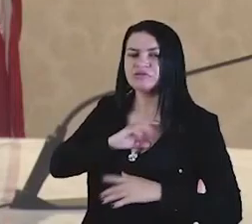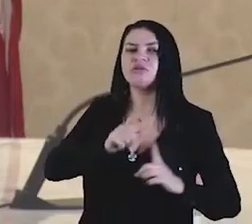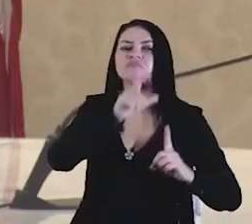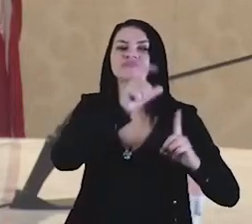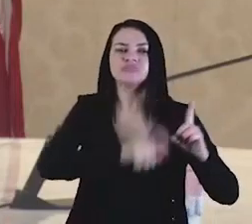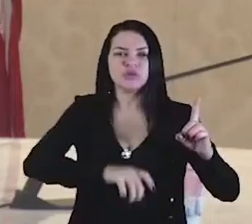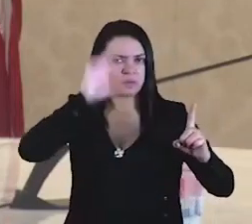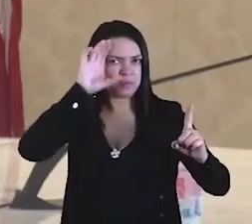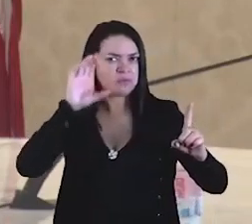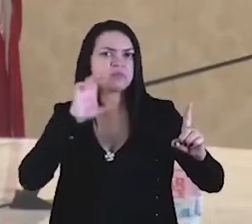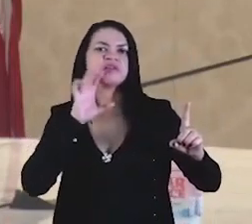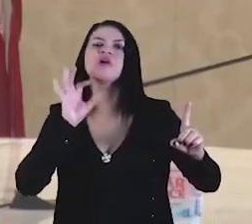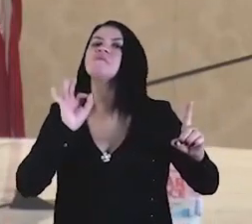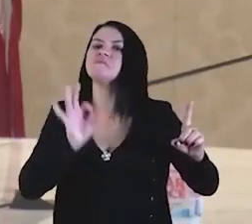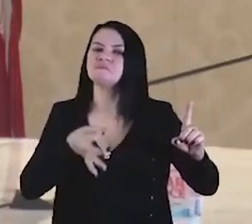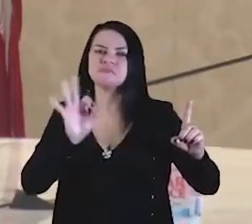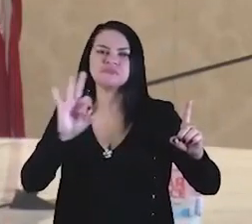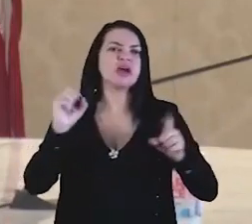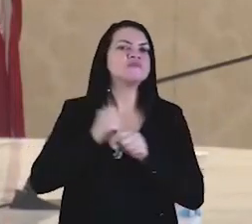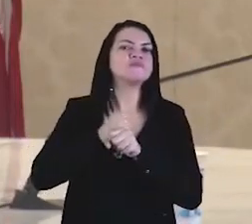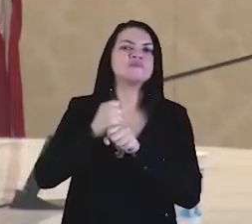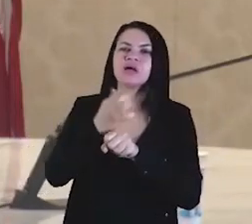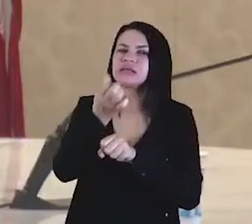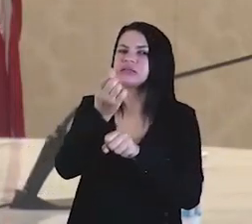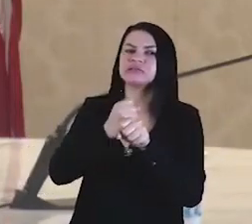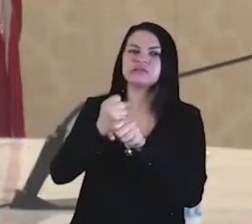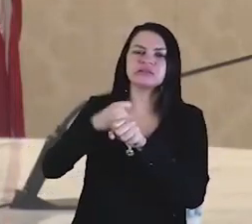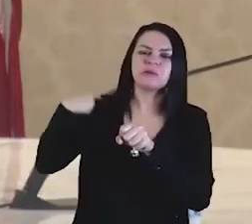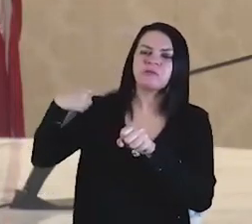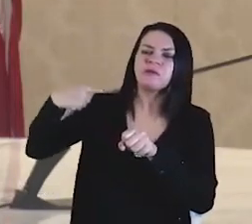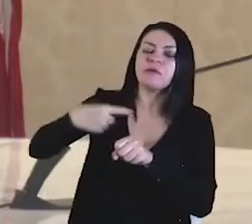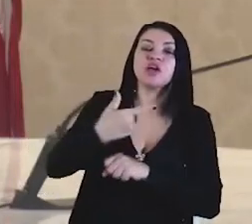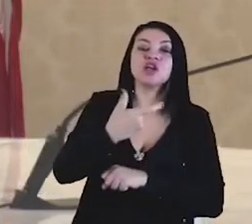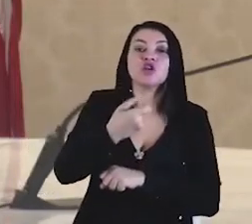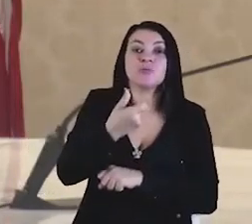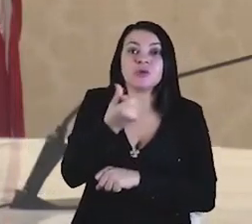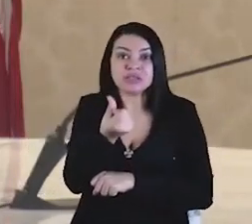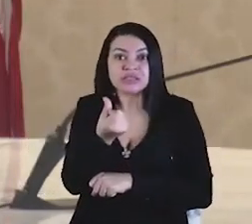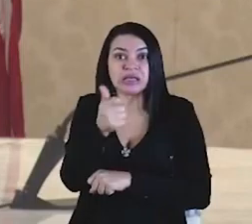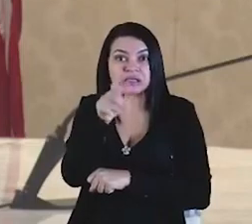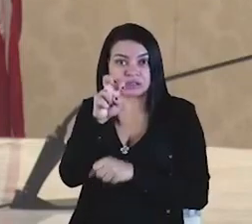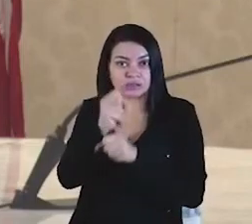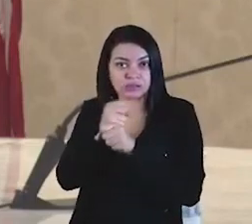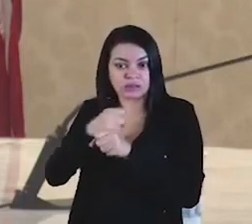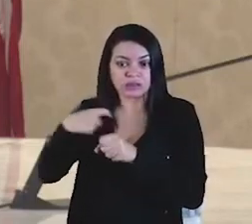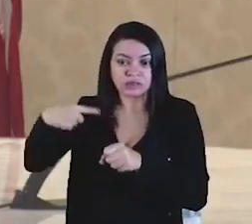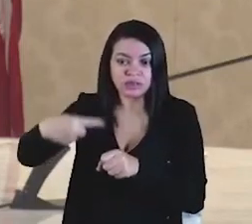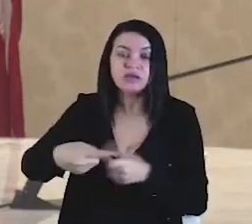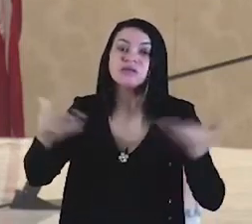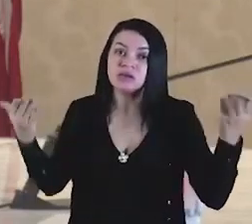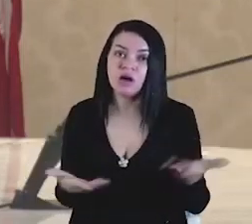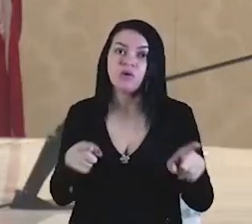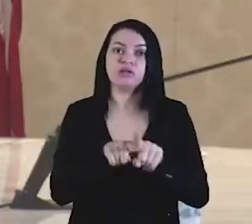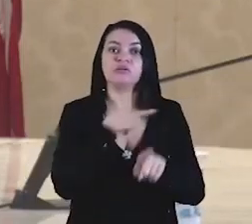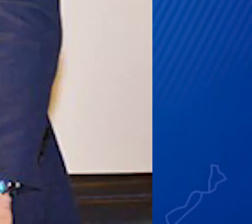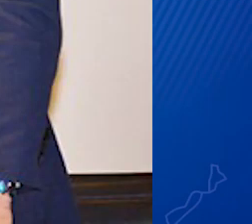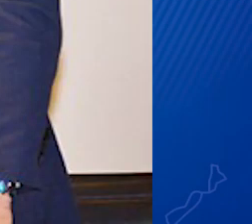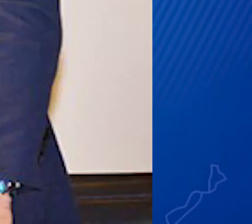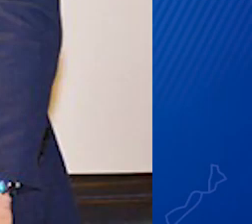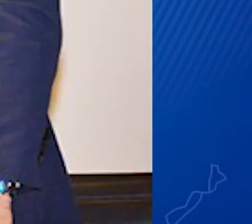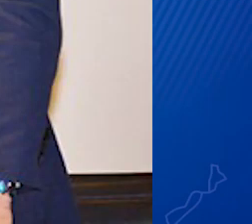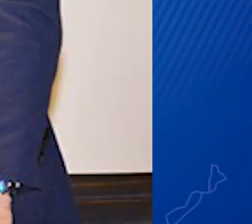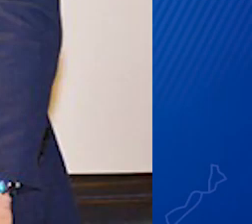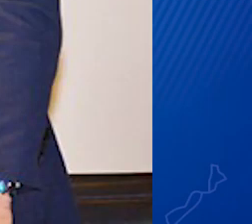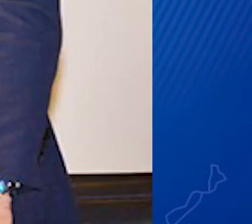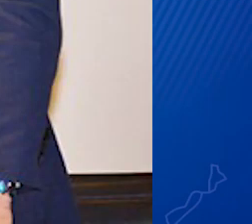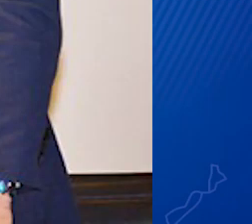sido correto comigo nesses anos todos desde esse momento inaugural em 2006 e agora no Exercício do governo agradeço a você